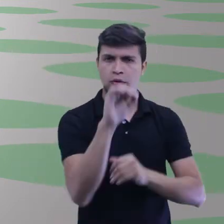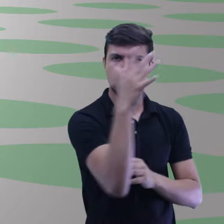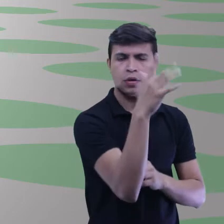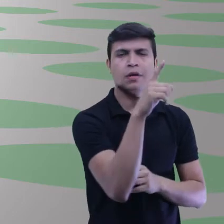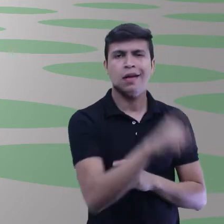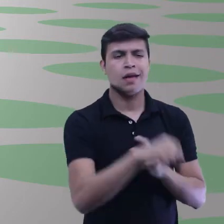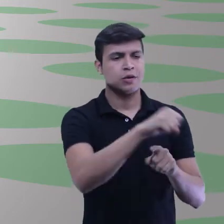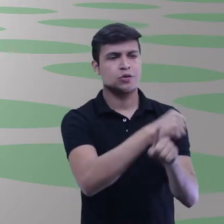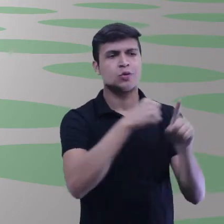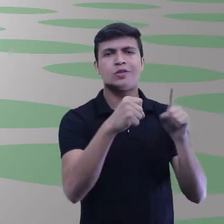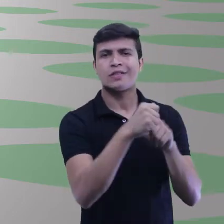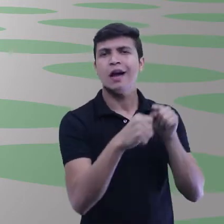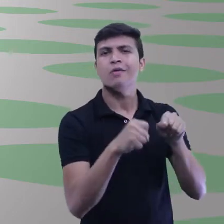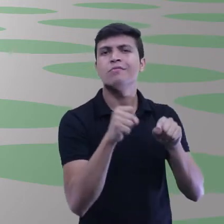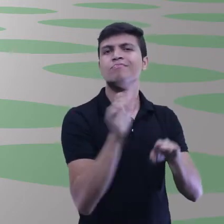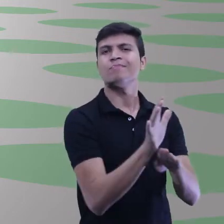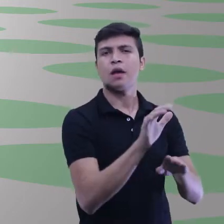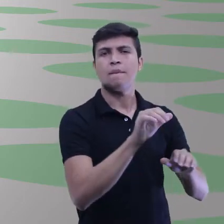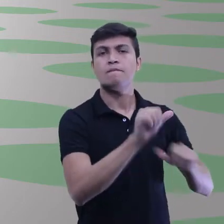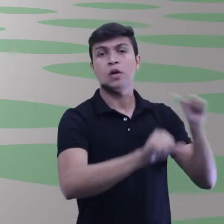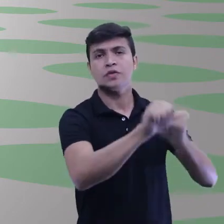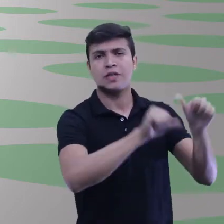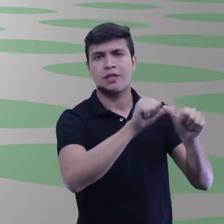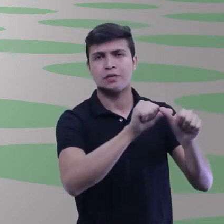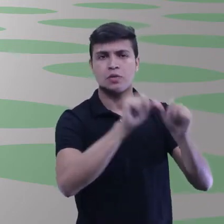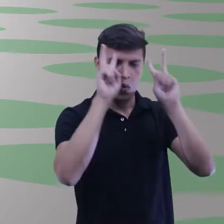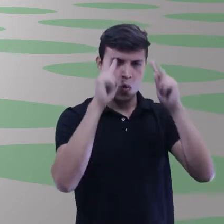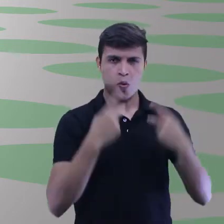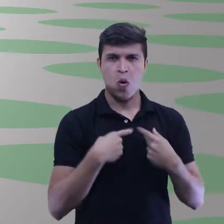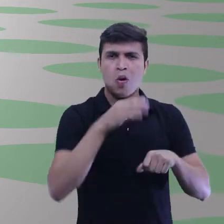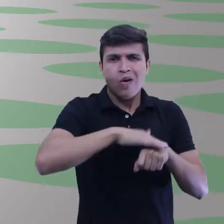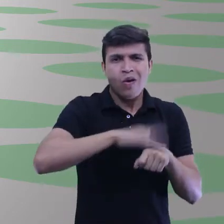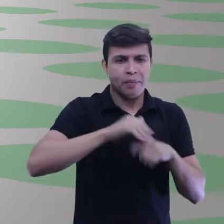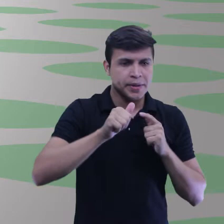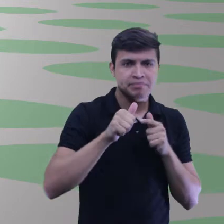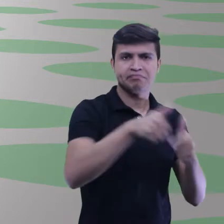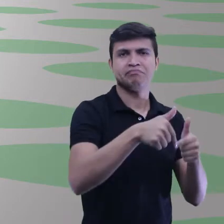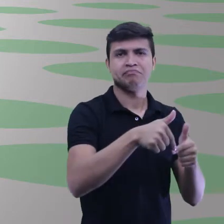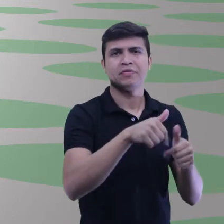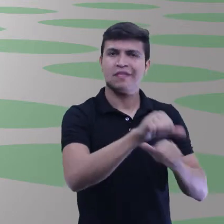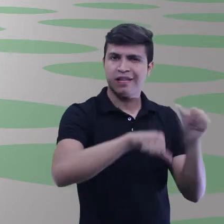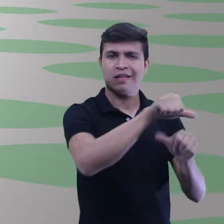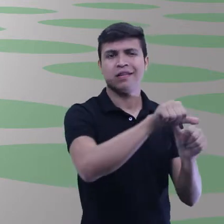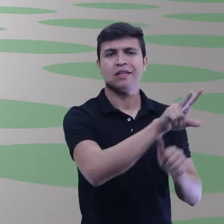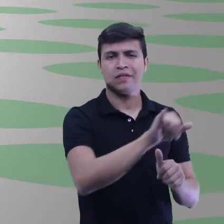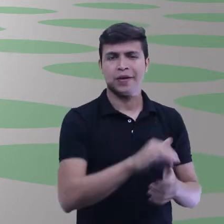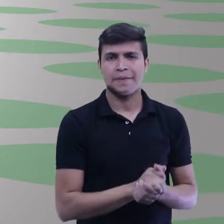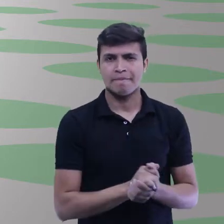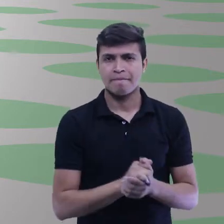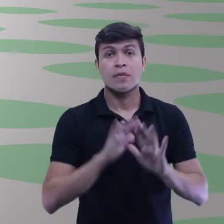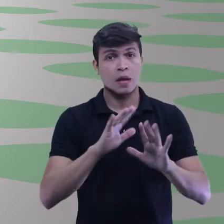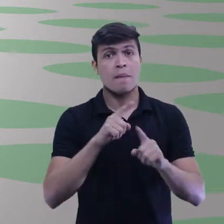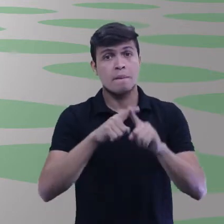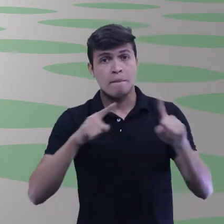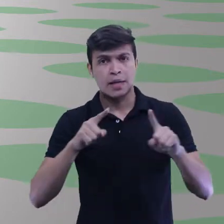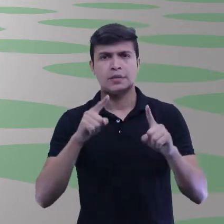a modificação do meio a partir da prática social, a atuação humana na interferência da dinâmica natural. O certo é que